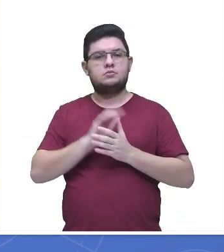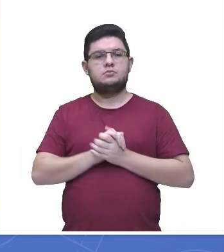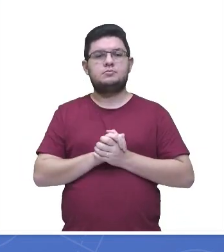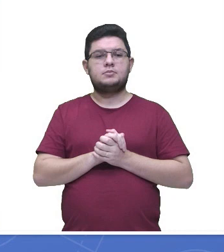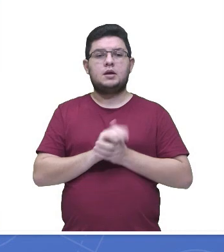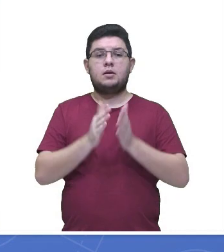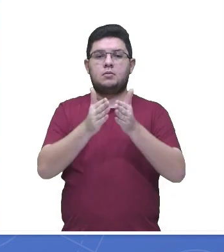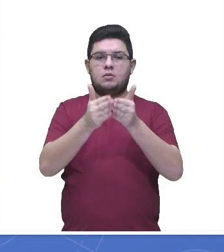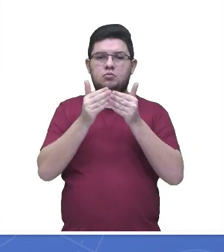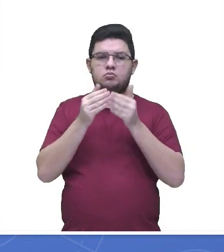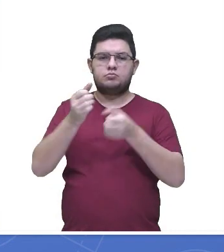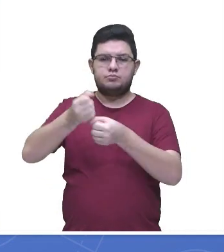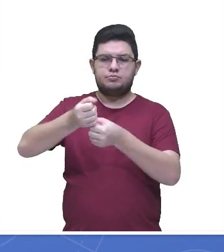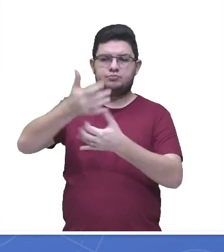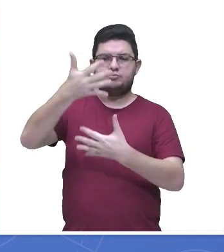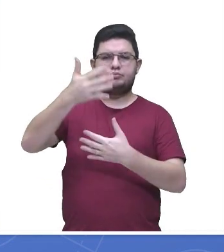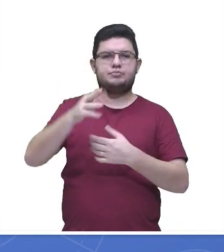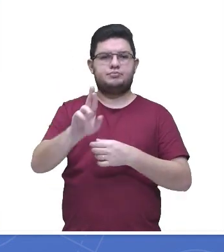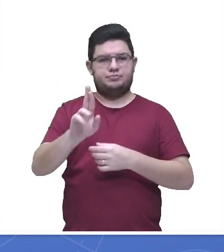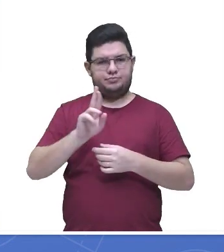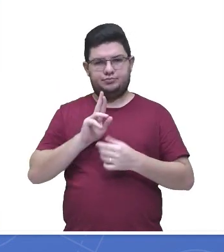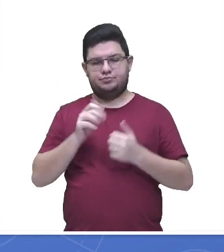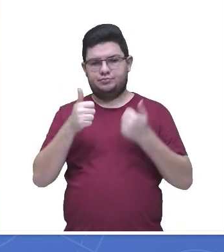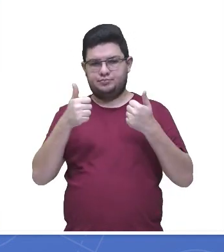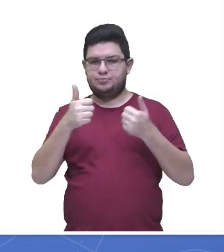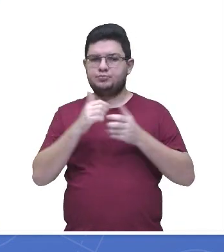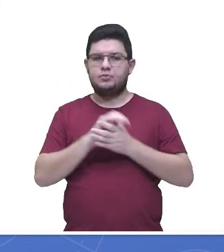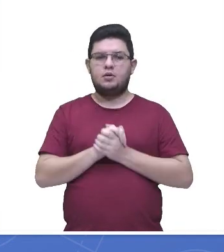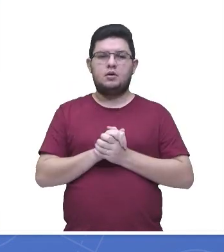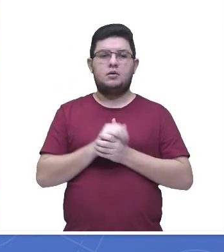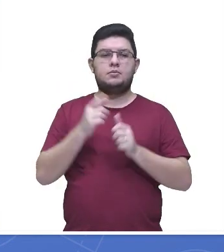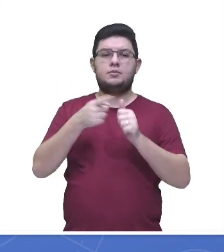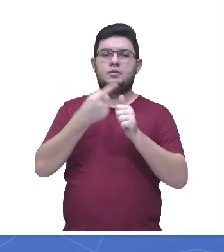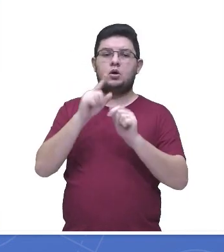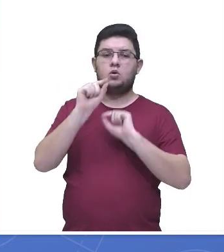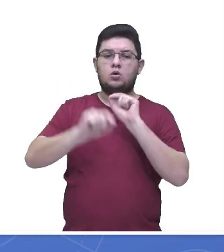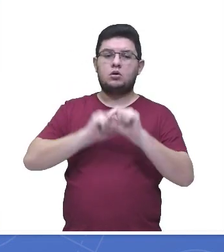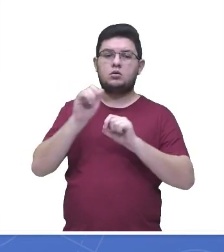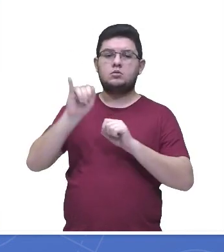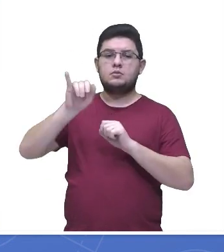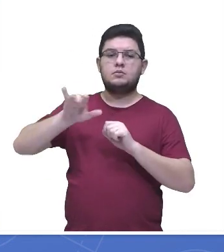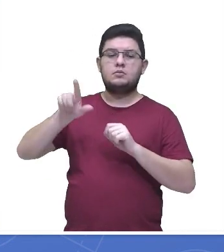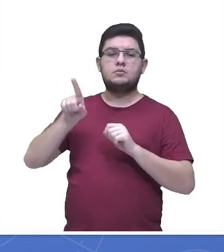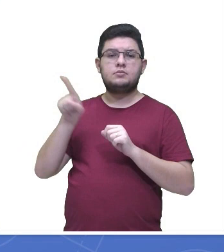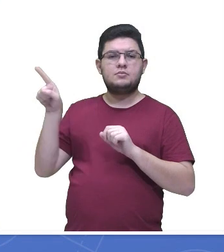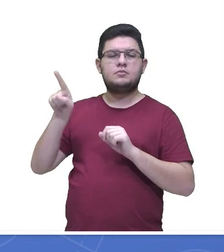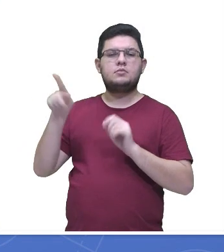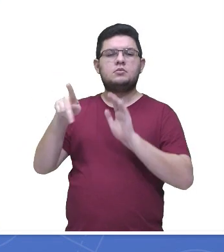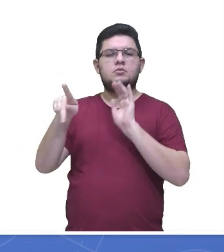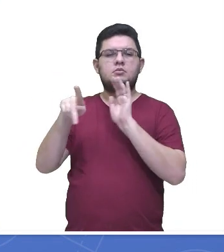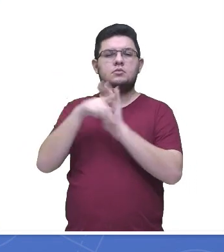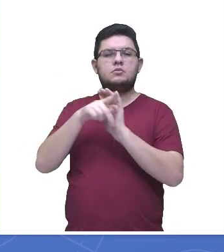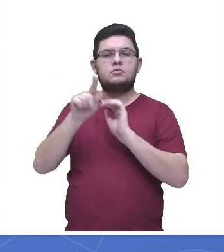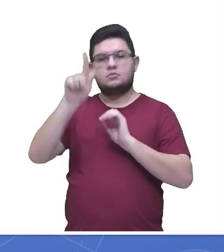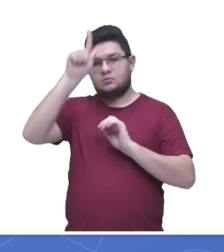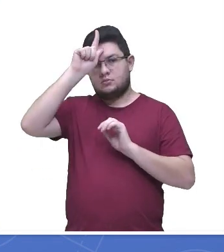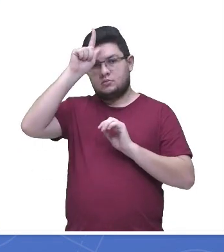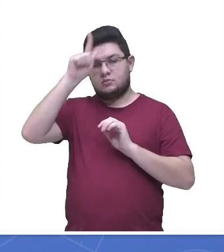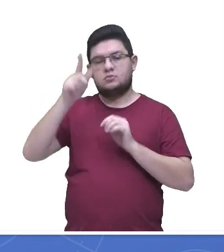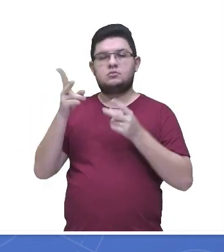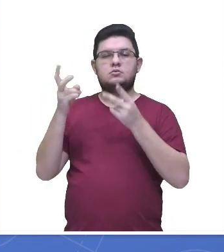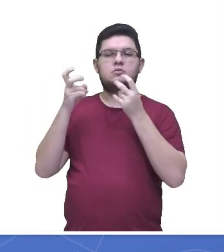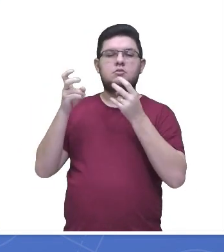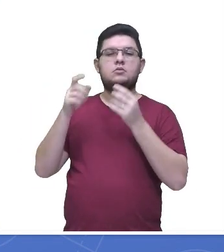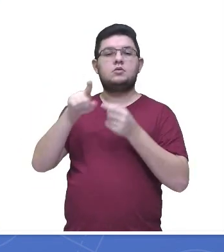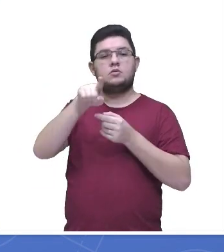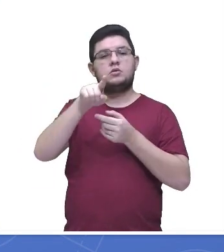coloque aí as respostas, ok? Então, na primeira nós temos, ao observarmos a imagem da escultura da Grécia Antiga, escreva como